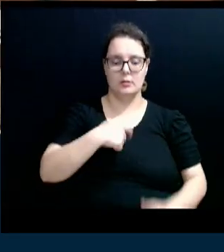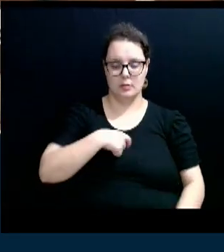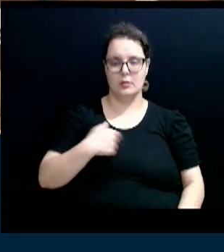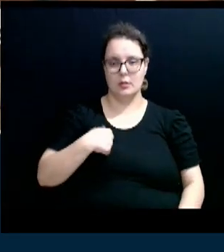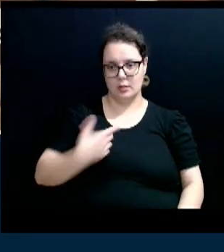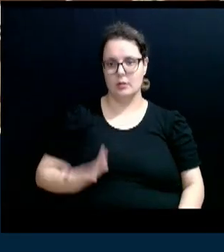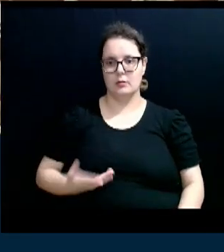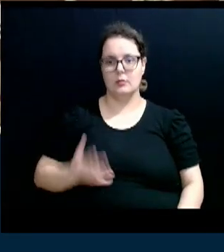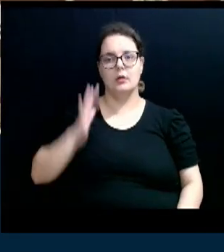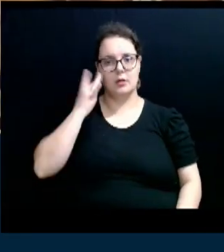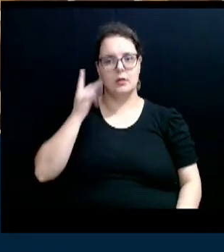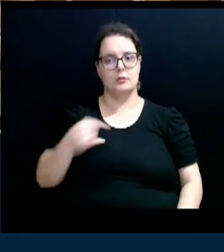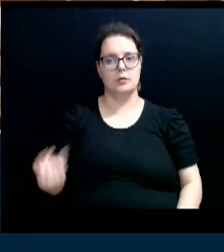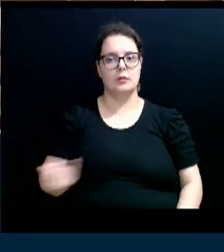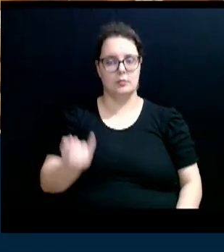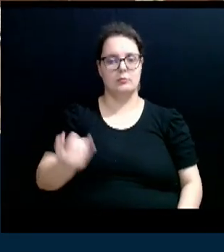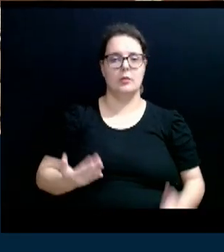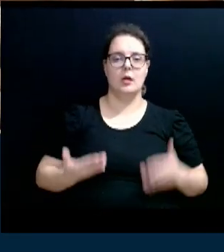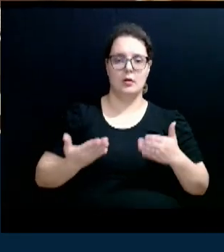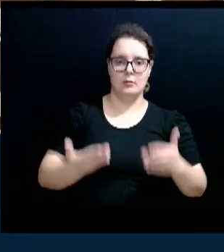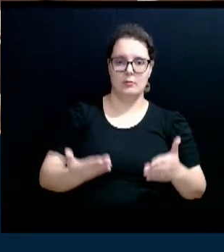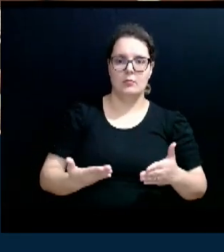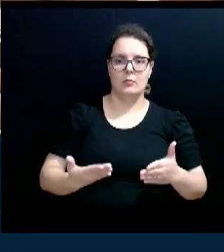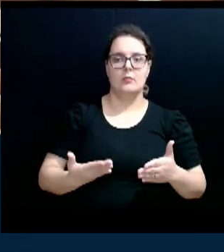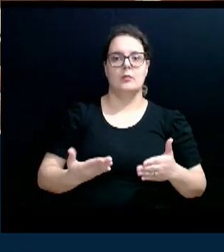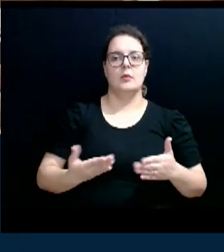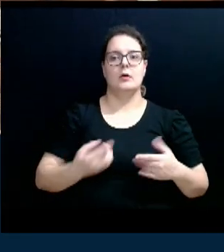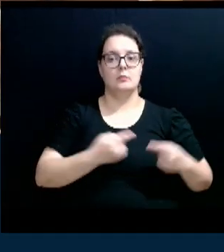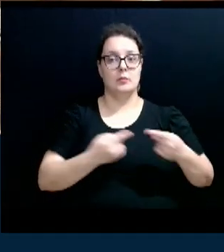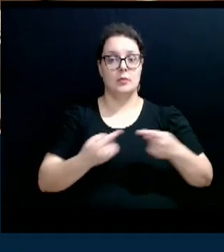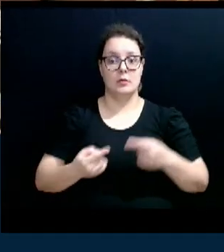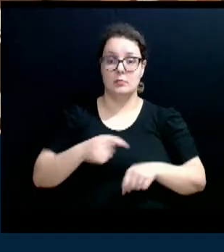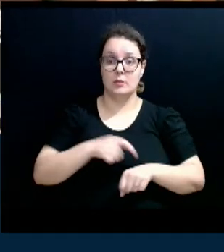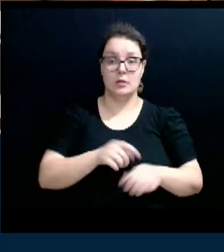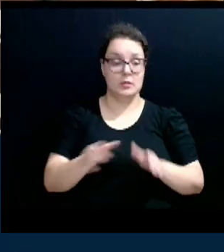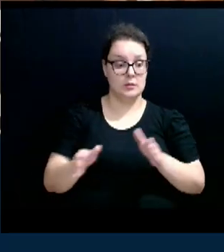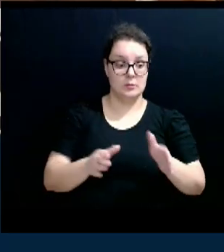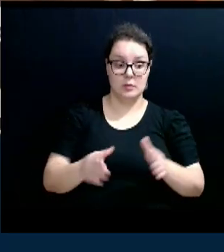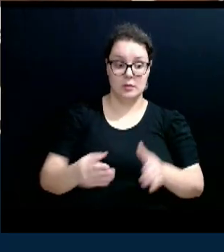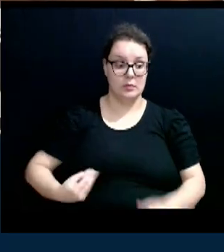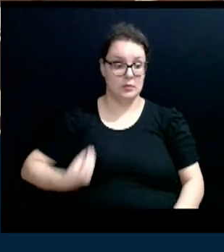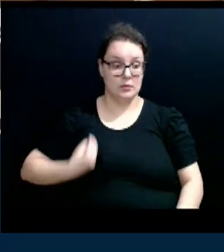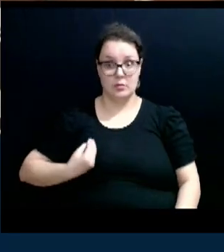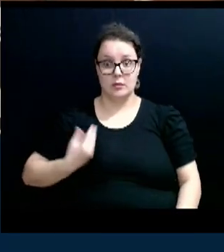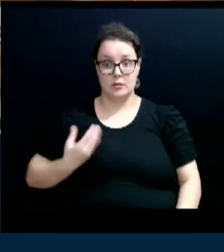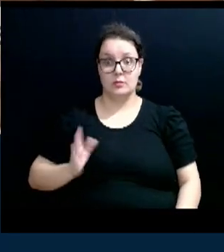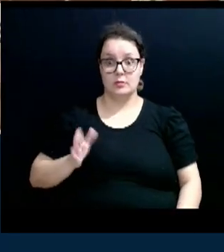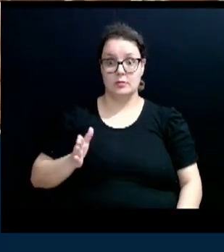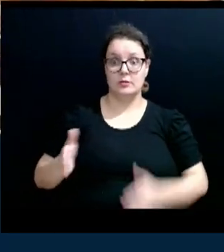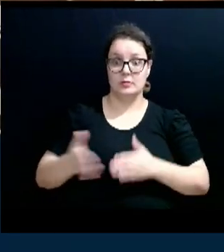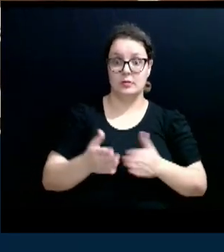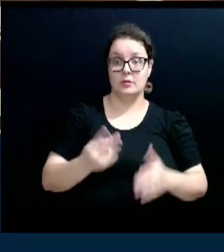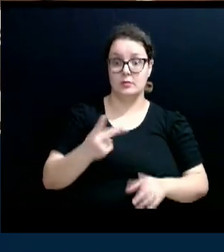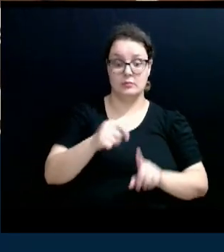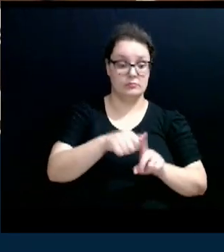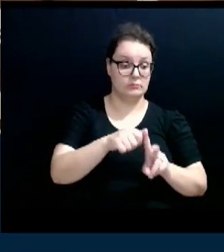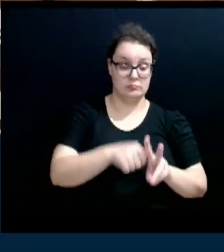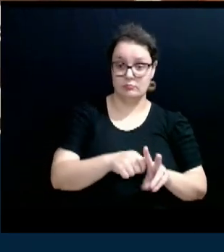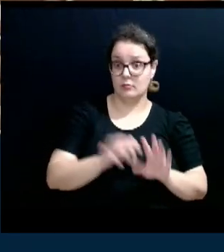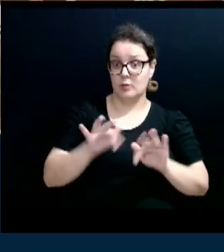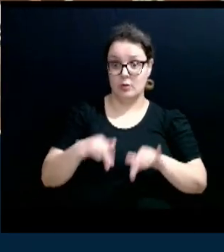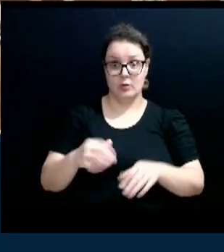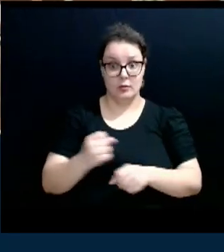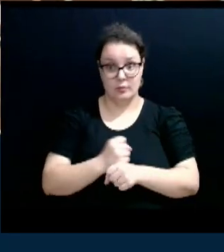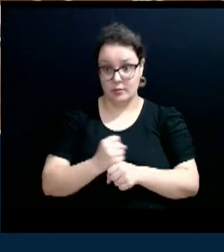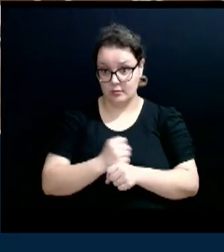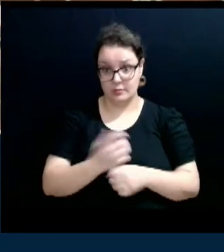gente trazer esse debate para esse momento que a gente está vivendo. Já estamos se encaminhando 2 meses aí para o ano novo, né?